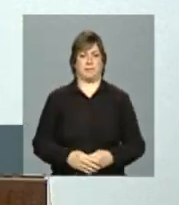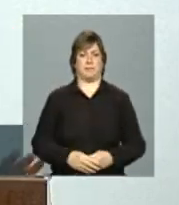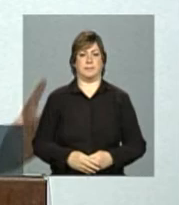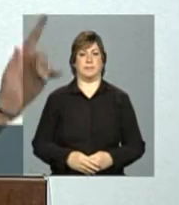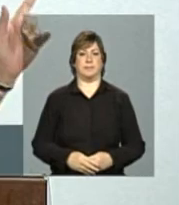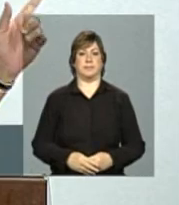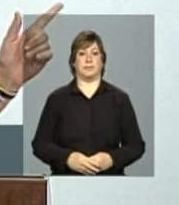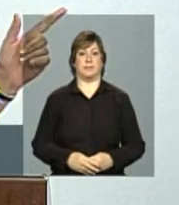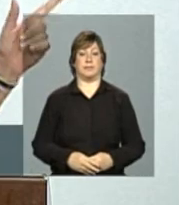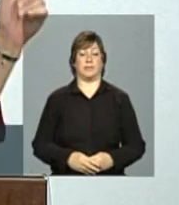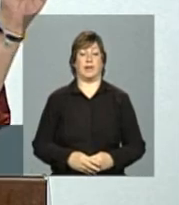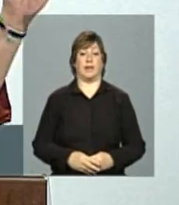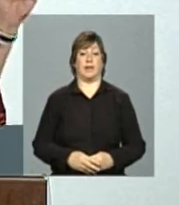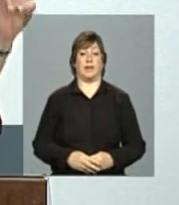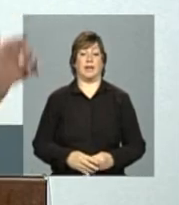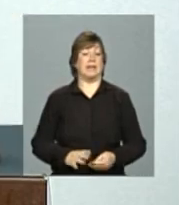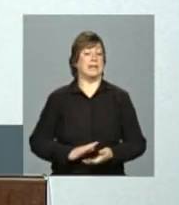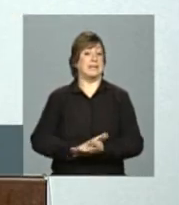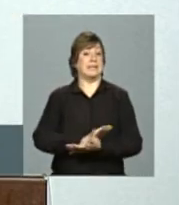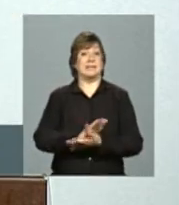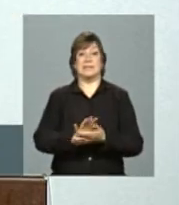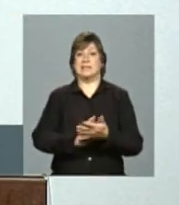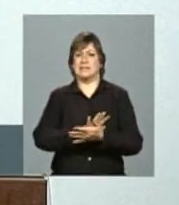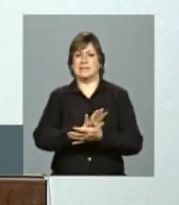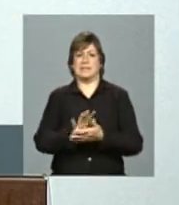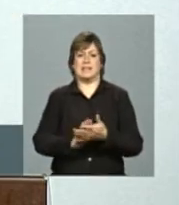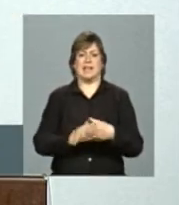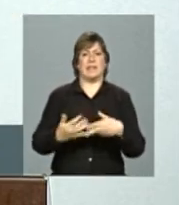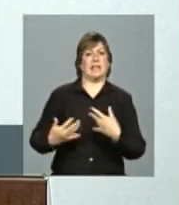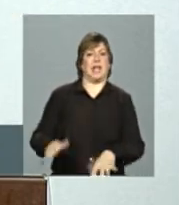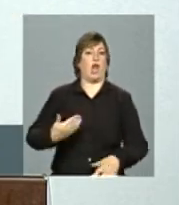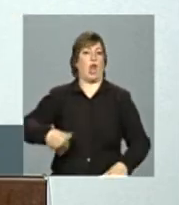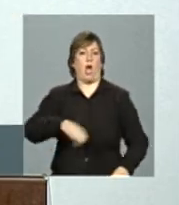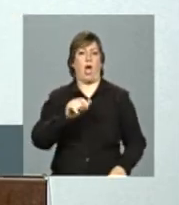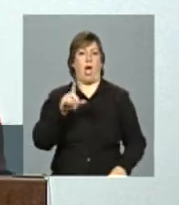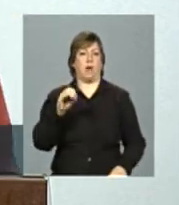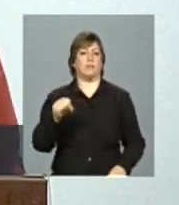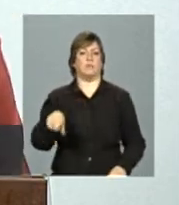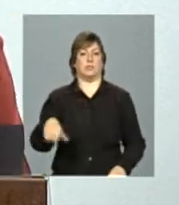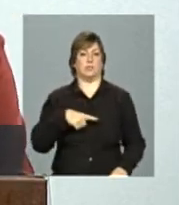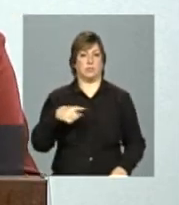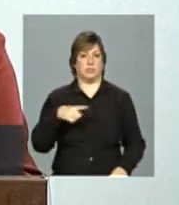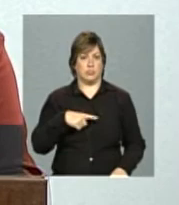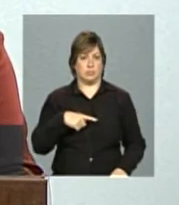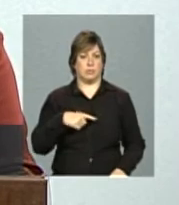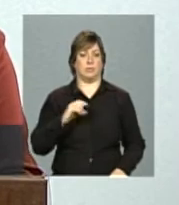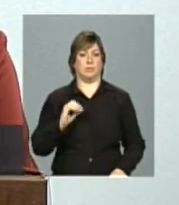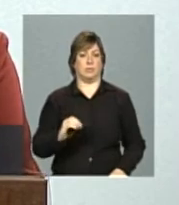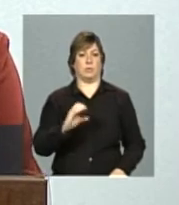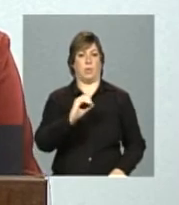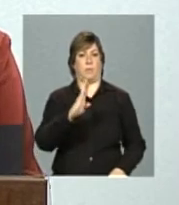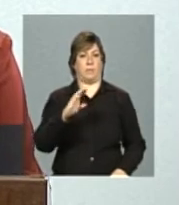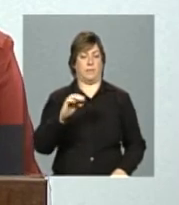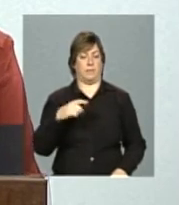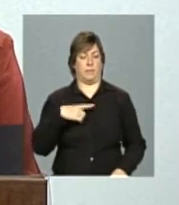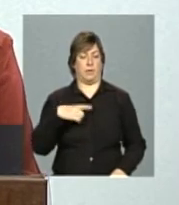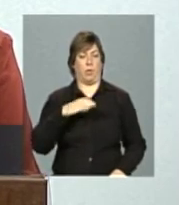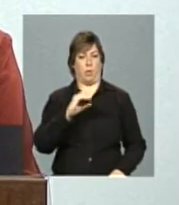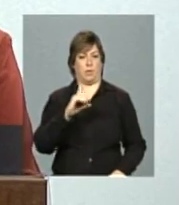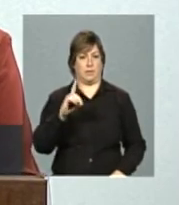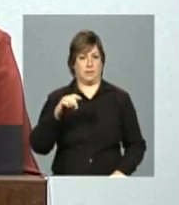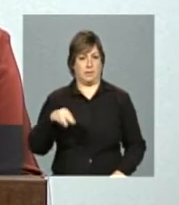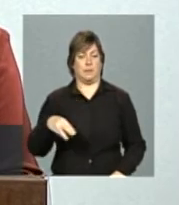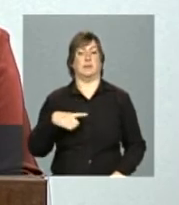sem abrir mão dos nossos objetivos do desenvolvimento do milênio nós temos de dar Passos à